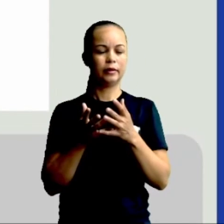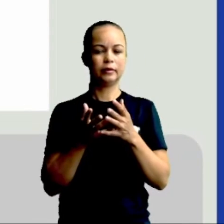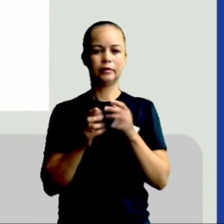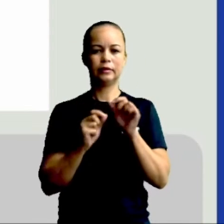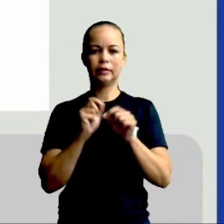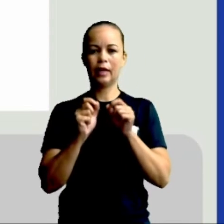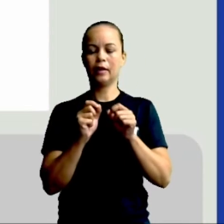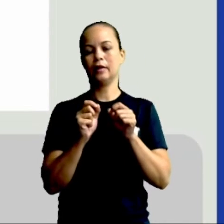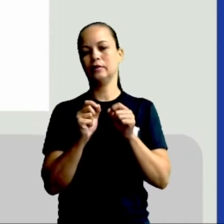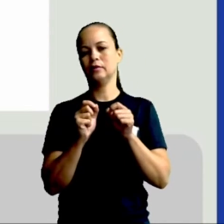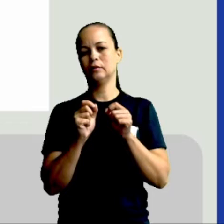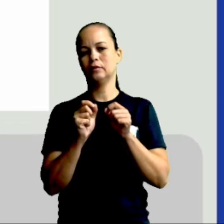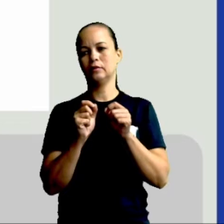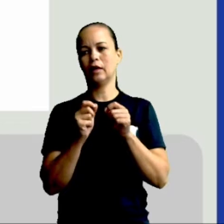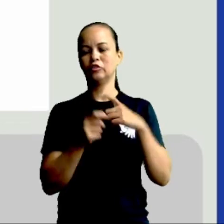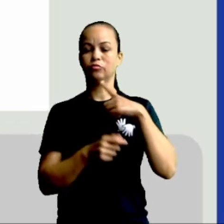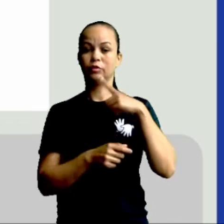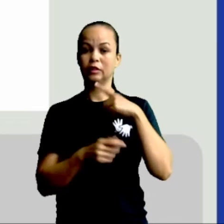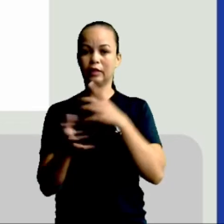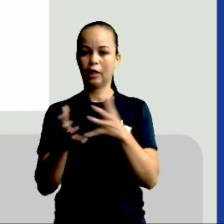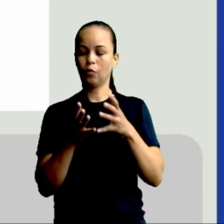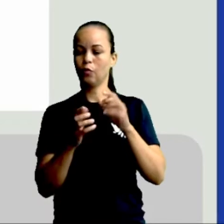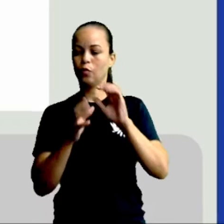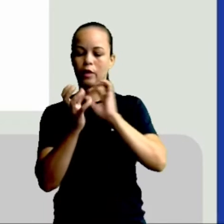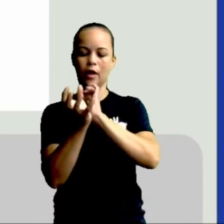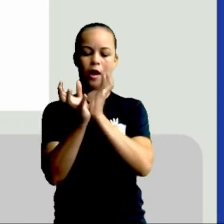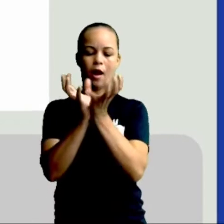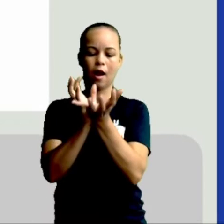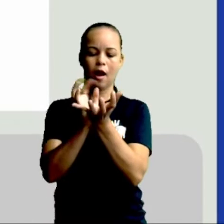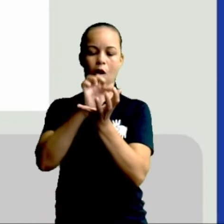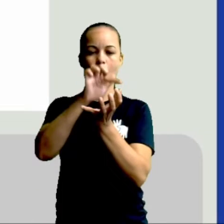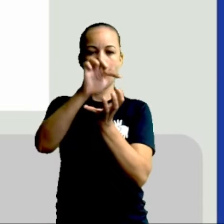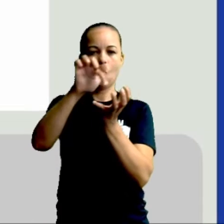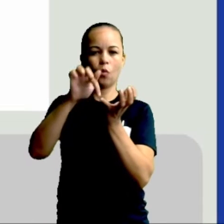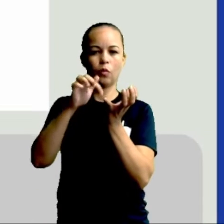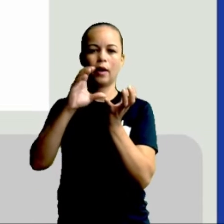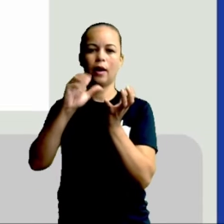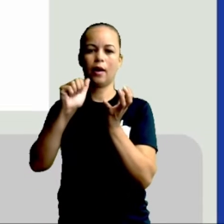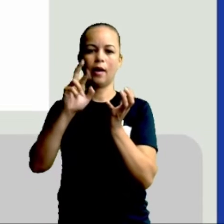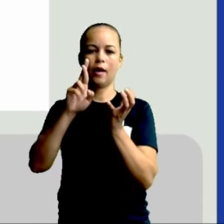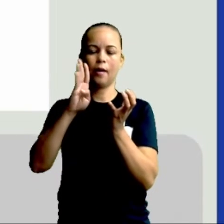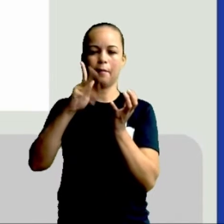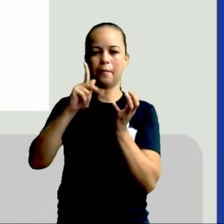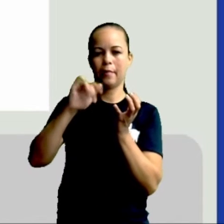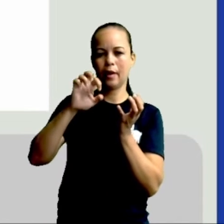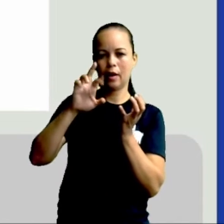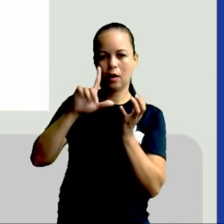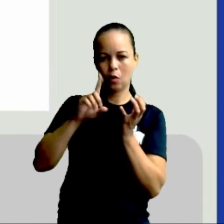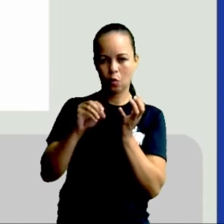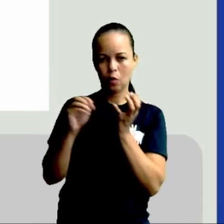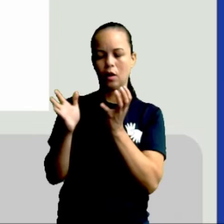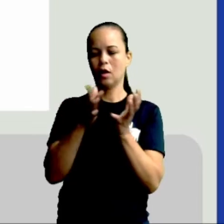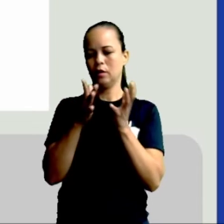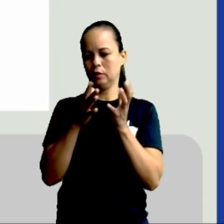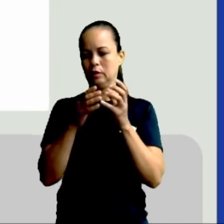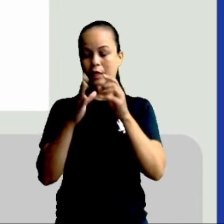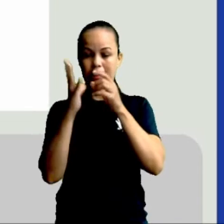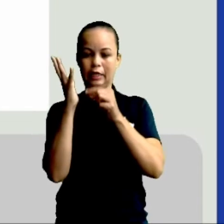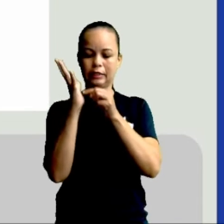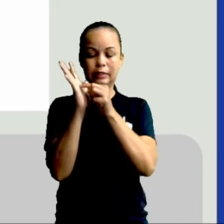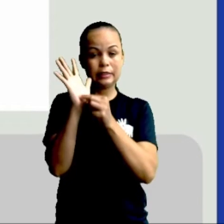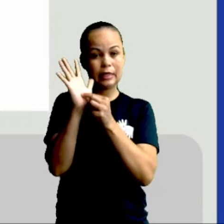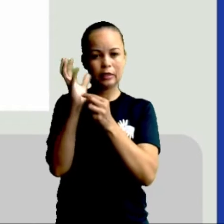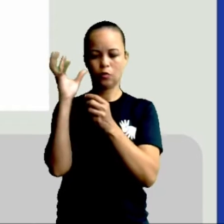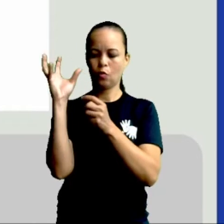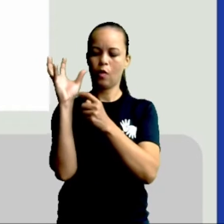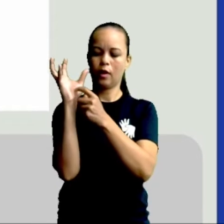nessa estrutura aqui, a gente tem o que a gente chama de carpelo, a gente vai ter aqui o estilete, e lá no finalzinho, descendo um pouquinho mais, você vai ver o